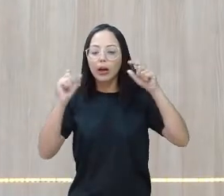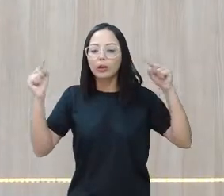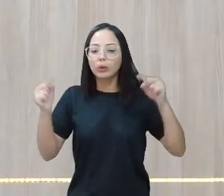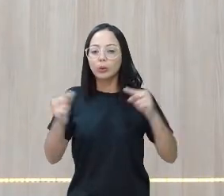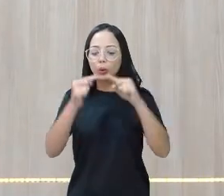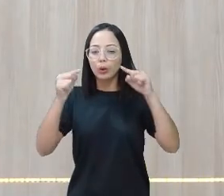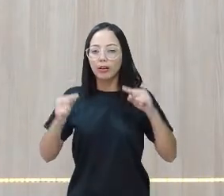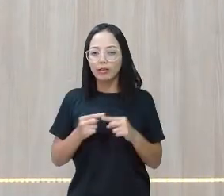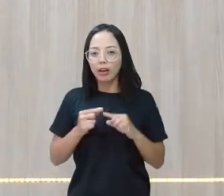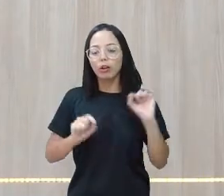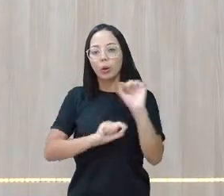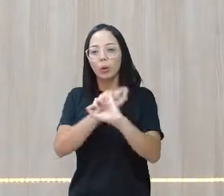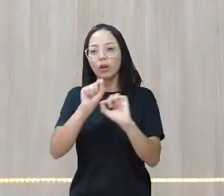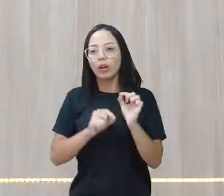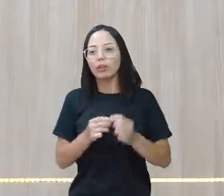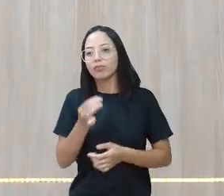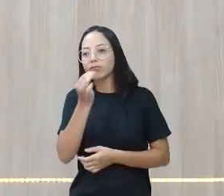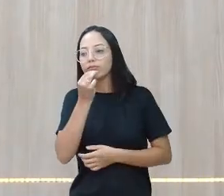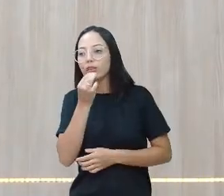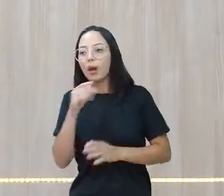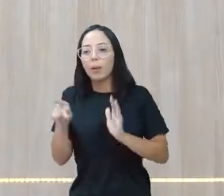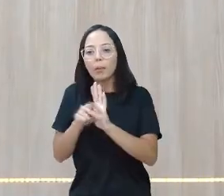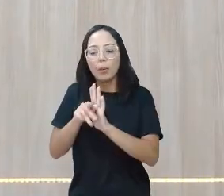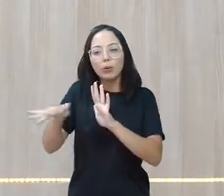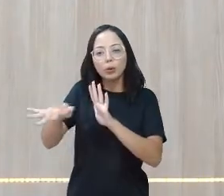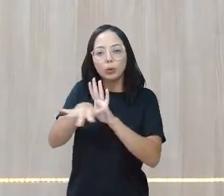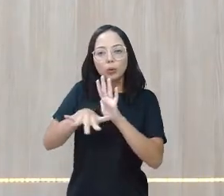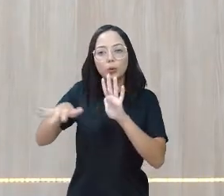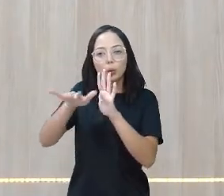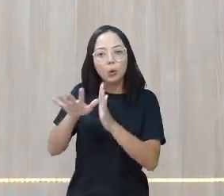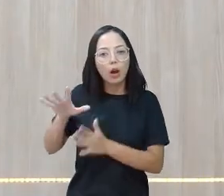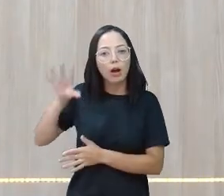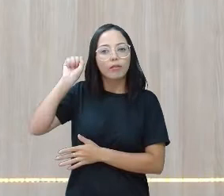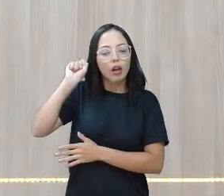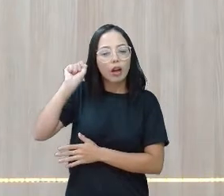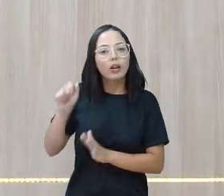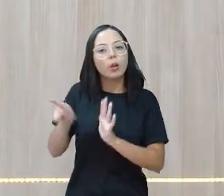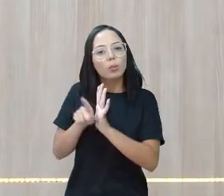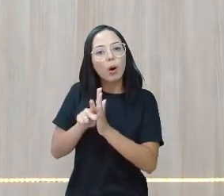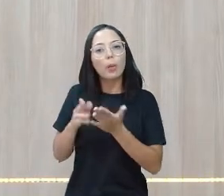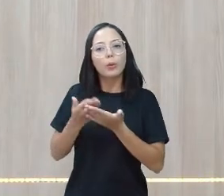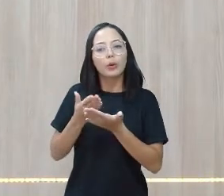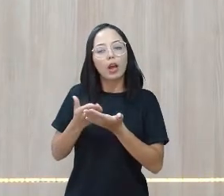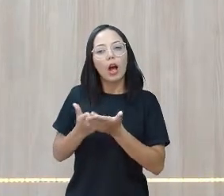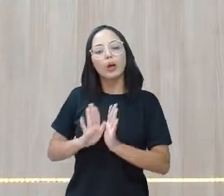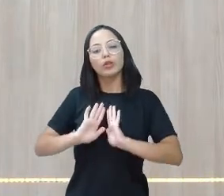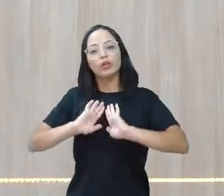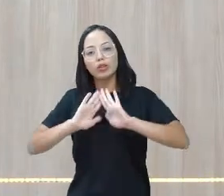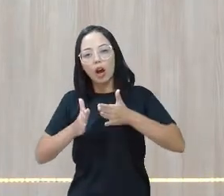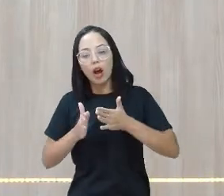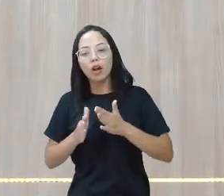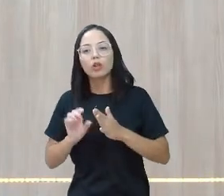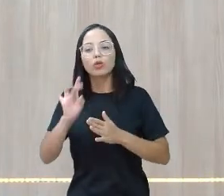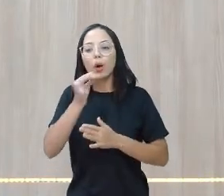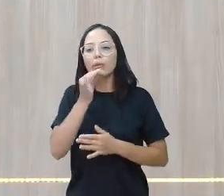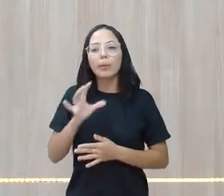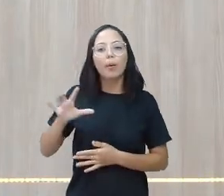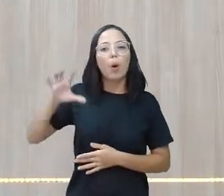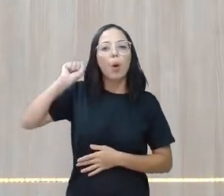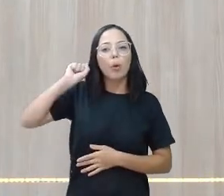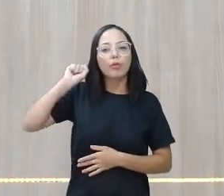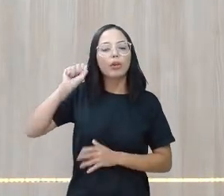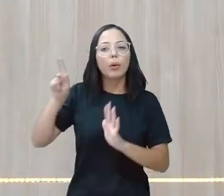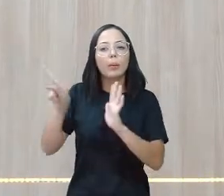as frequências, né? A gente tem um campo auditivo, a gente viu isso em aulas anteriores, a gente só ouve uma